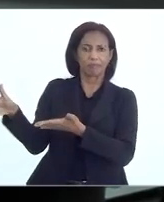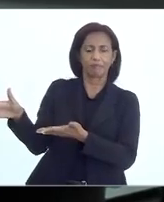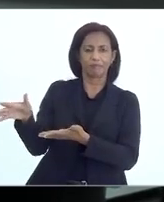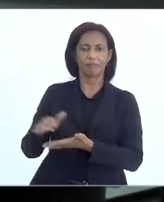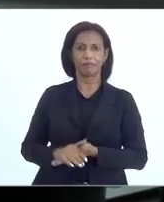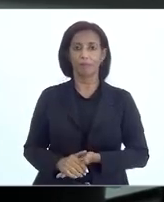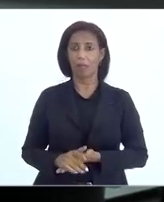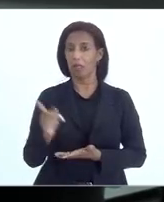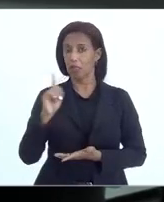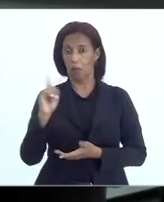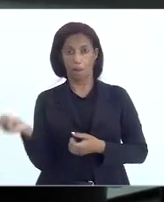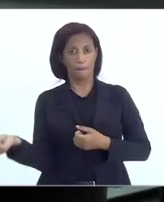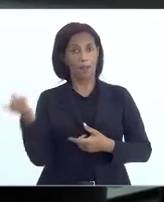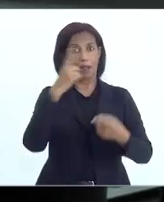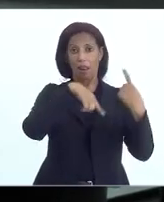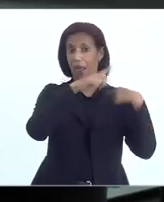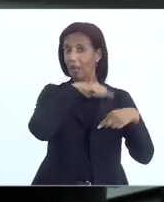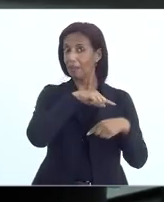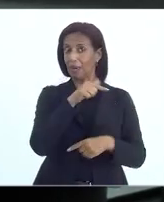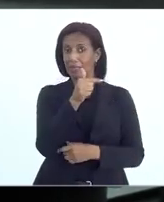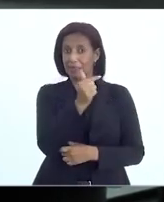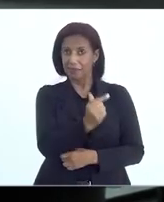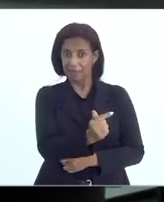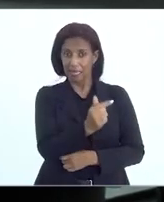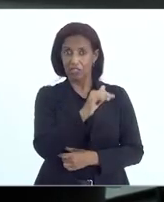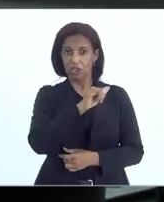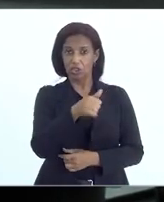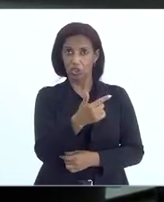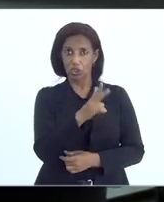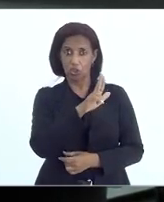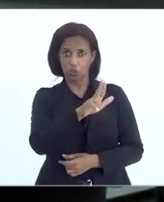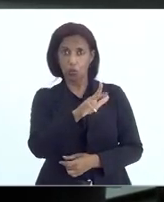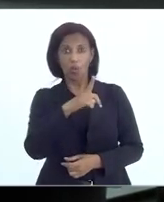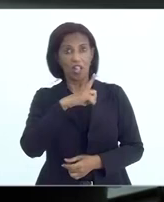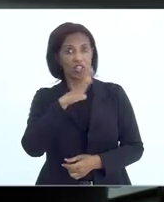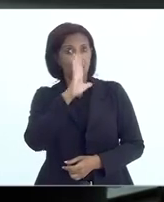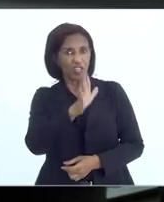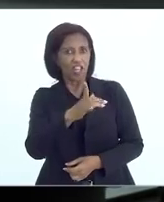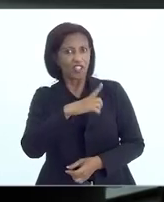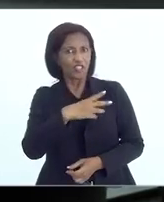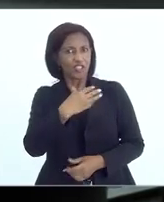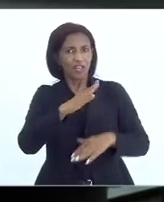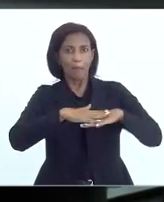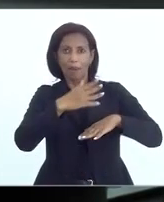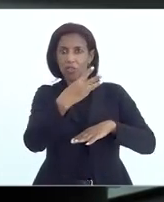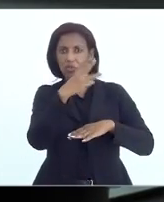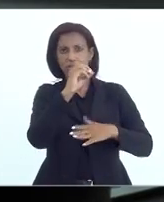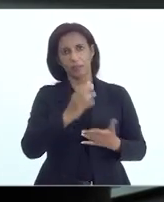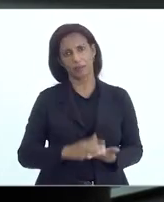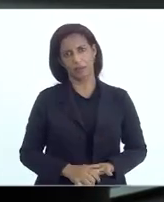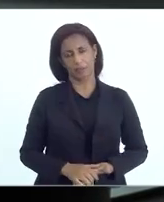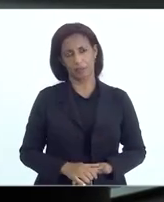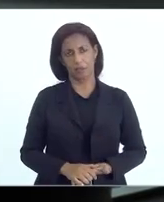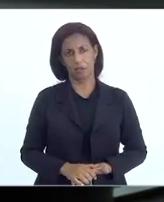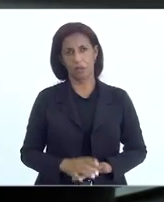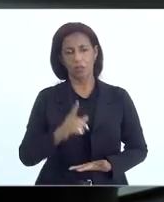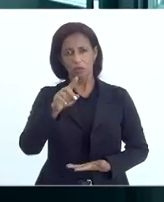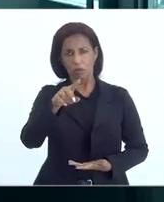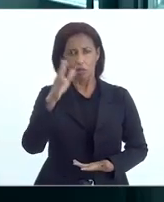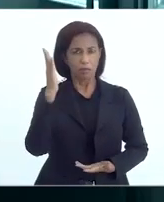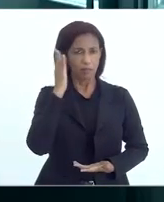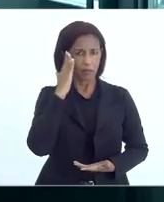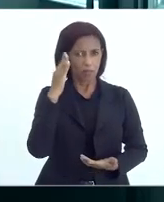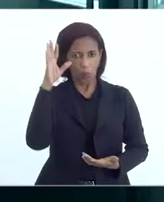ele a época em sete de julho de 2014 ele já tinha mais de 30 é só para